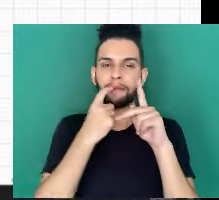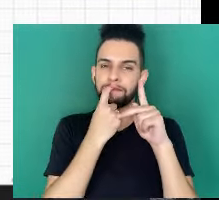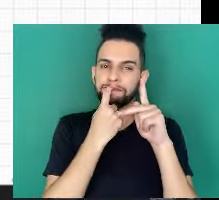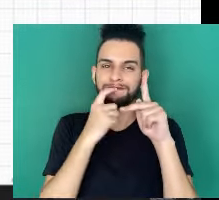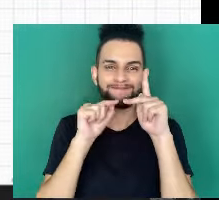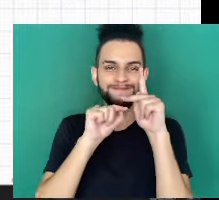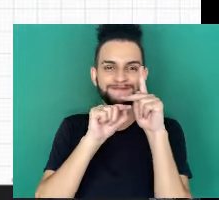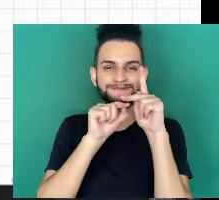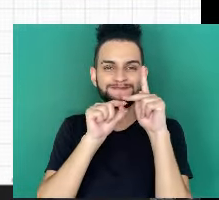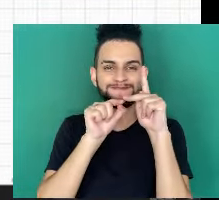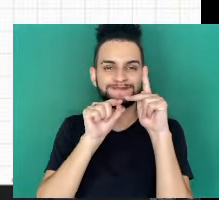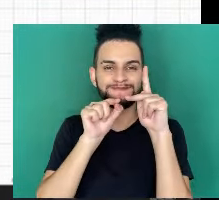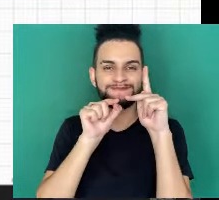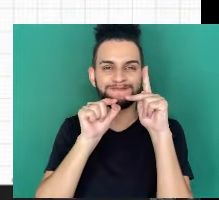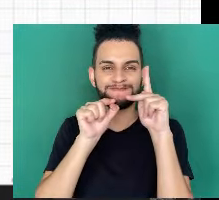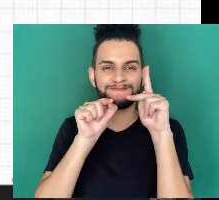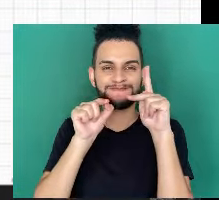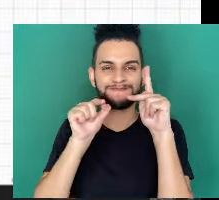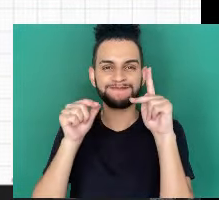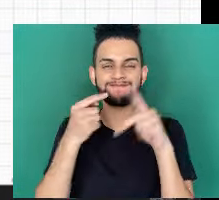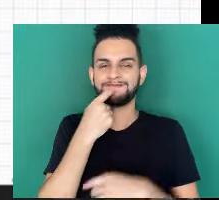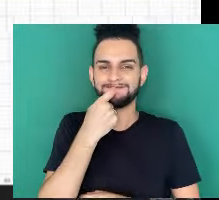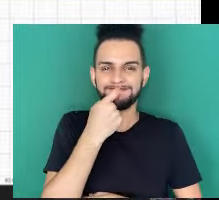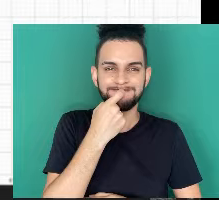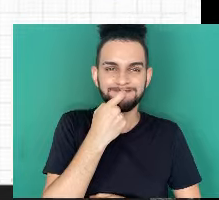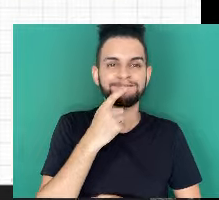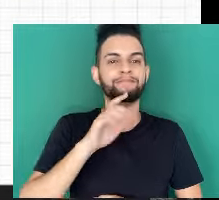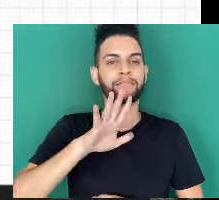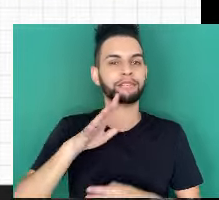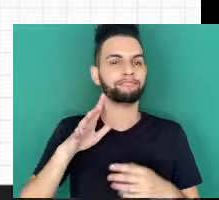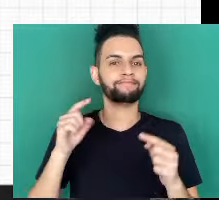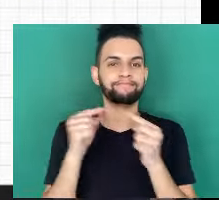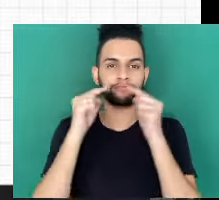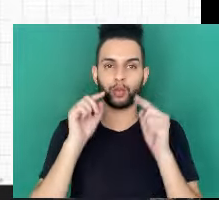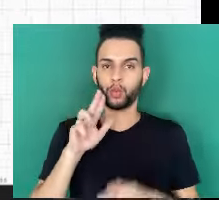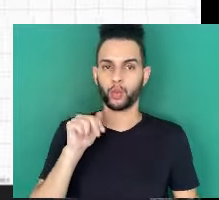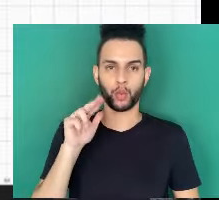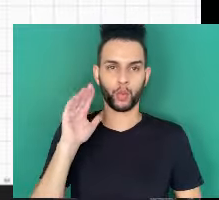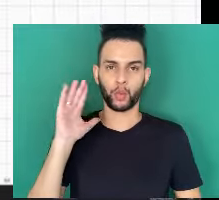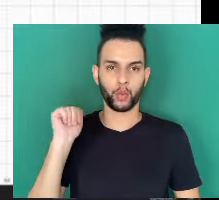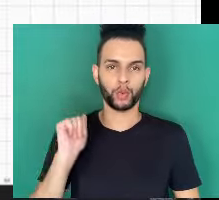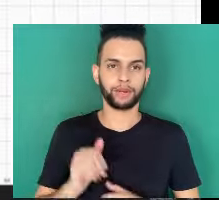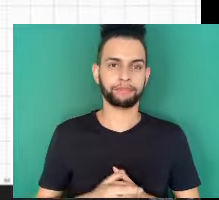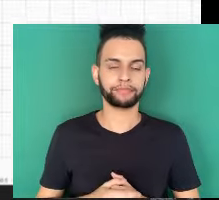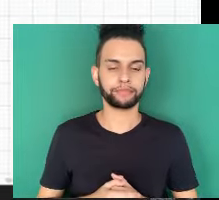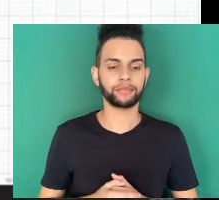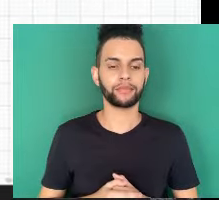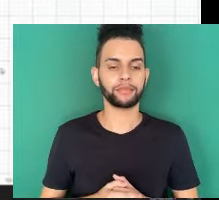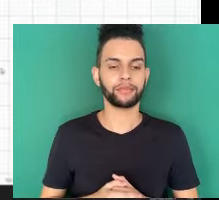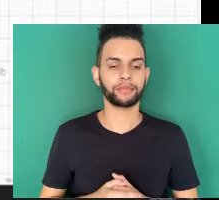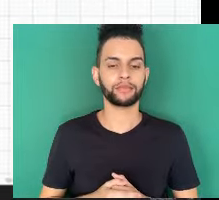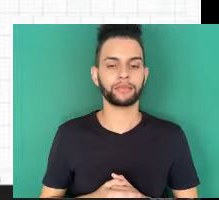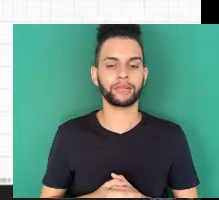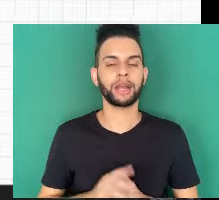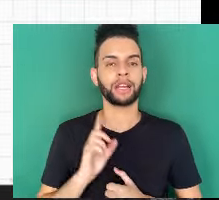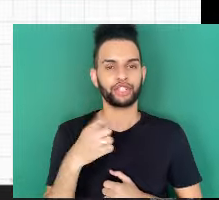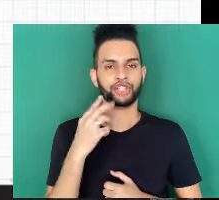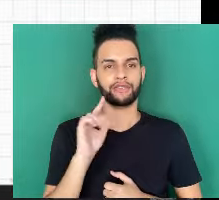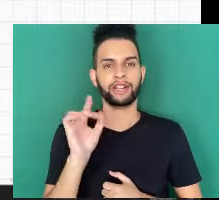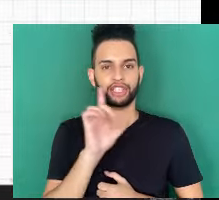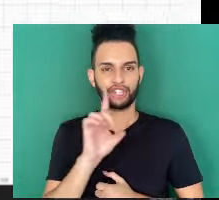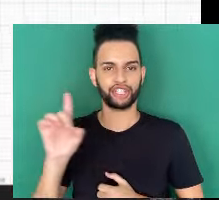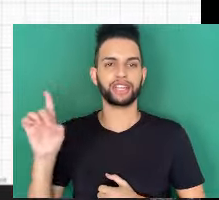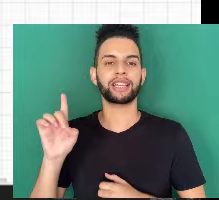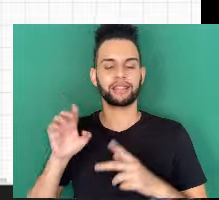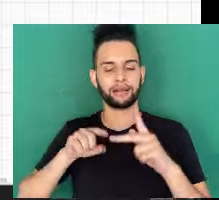do gráfico é de se aproximar cada vez mais dessa reta, conforme a gente vai